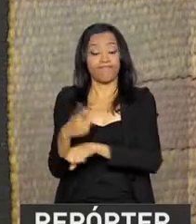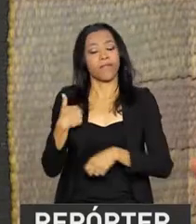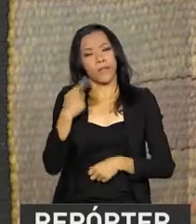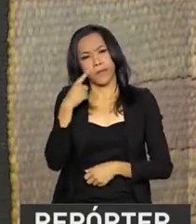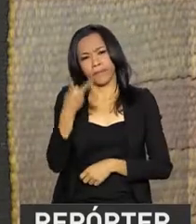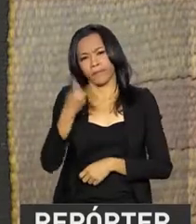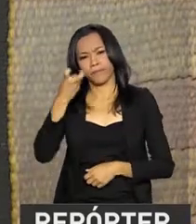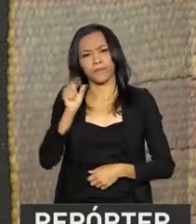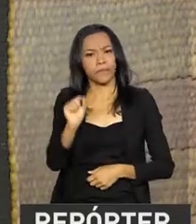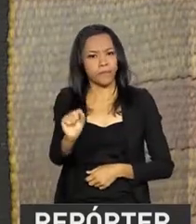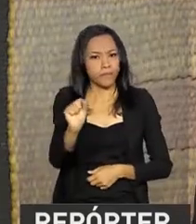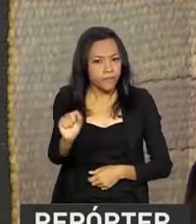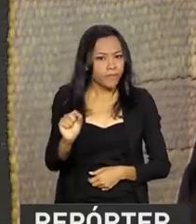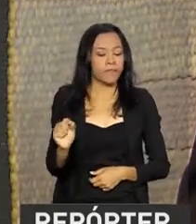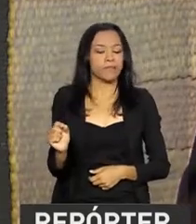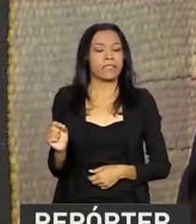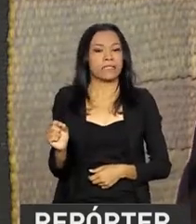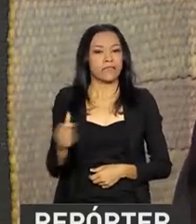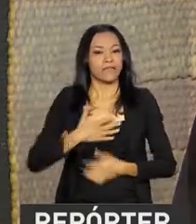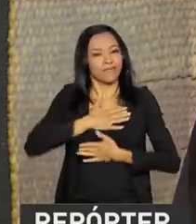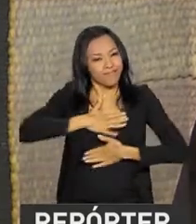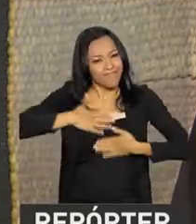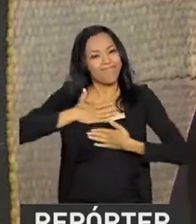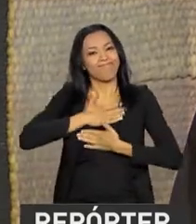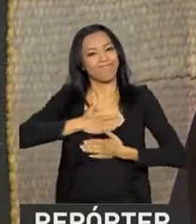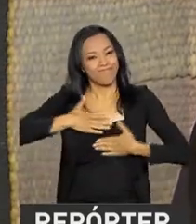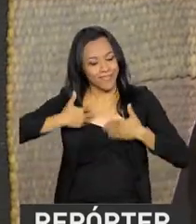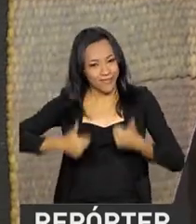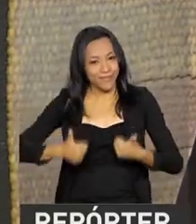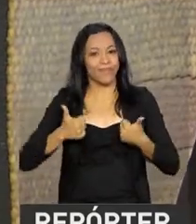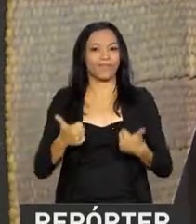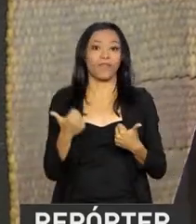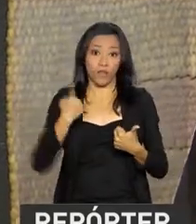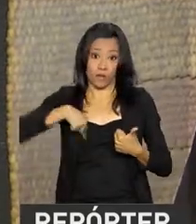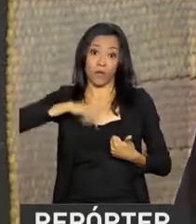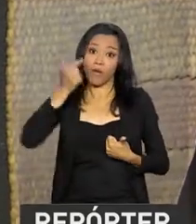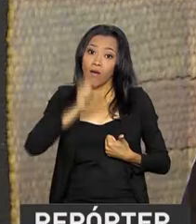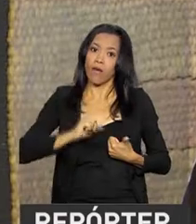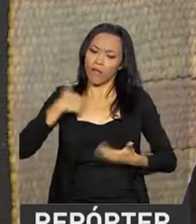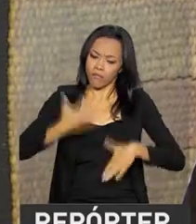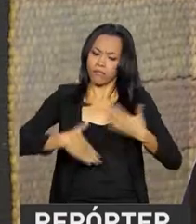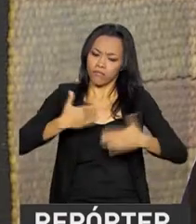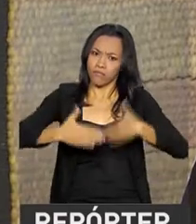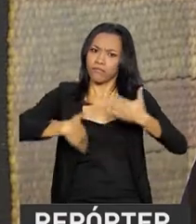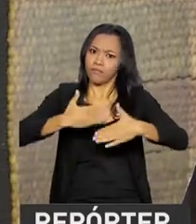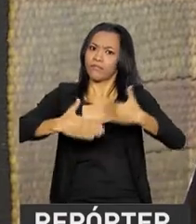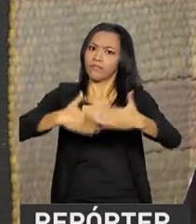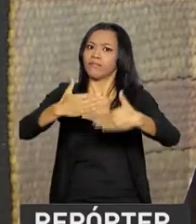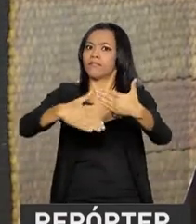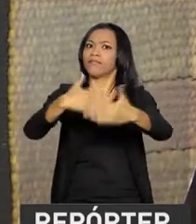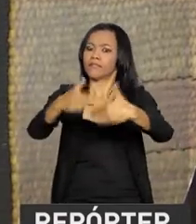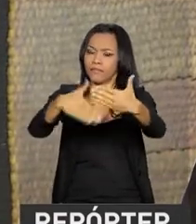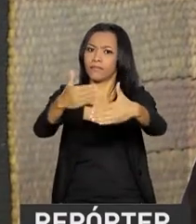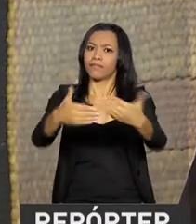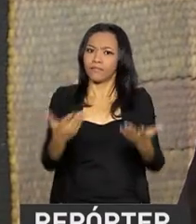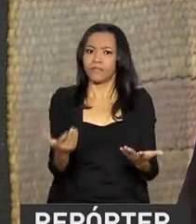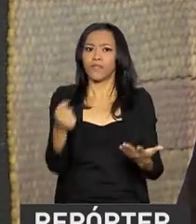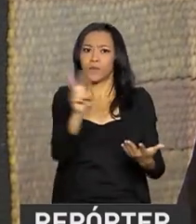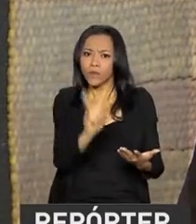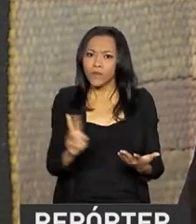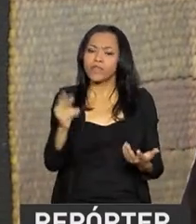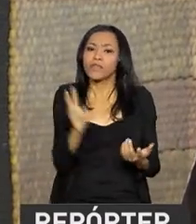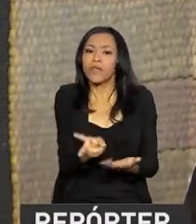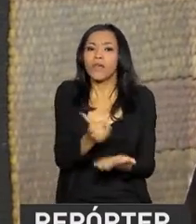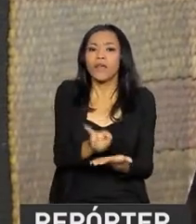vejo, portanto, com extraordinária satisfação, que estamos progredindo na análise do potencial de uso